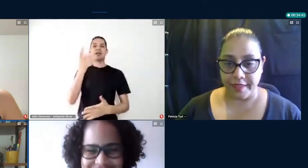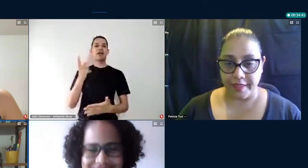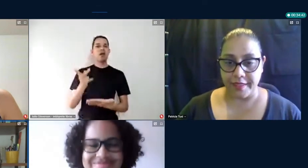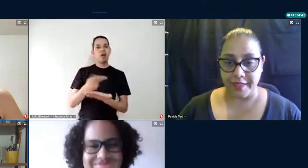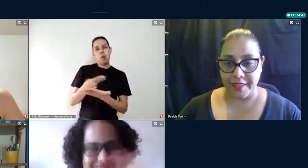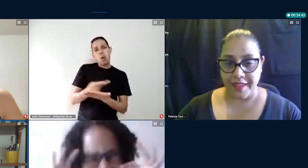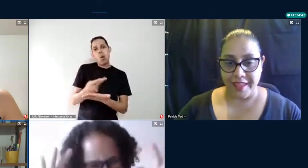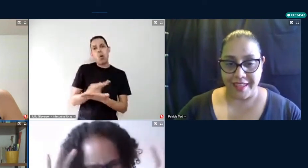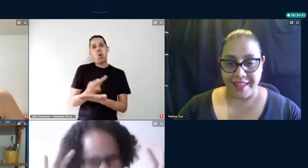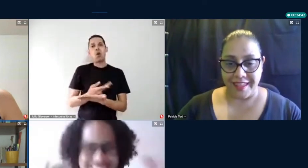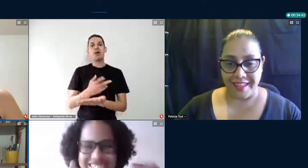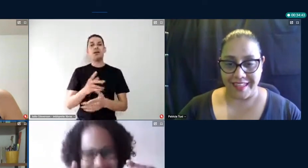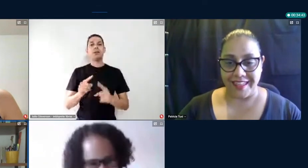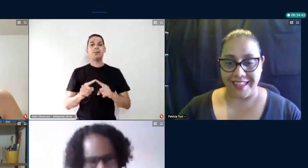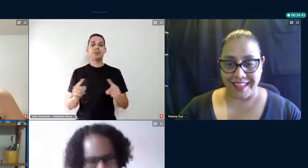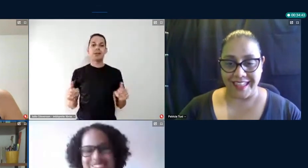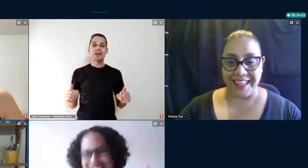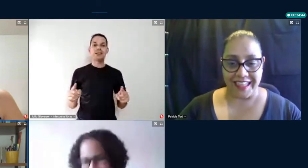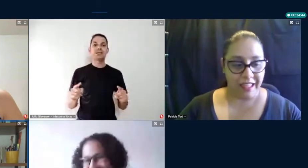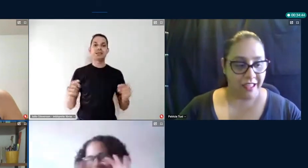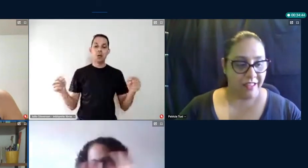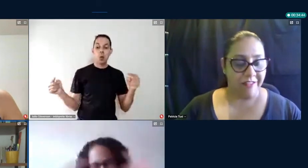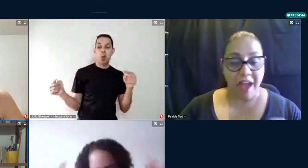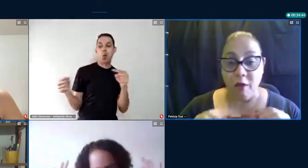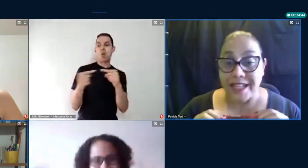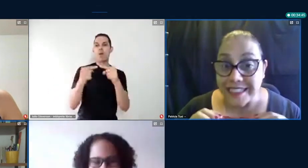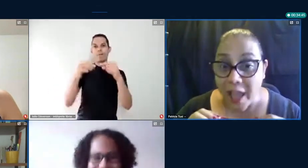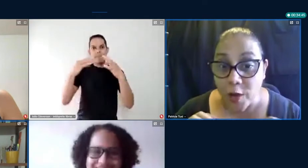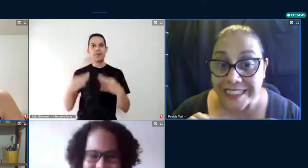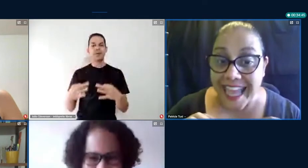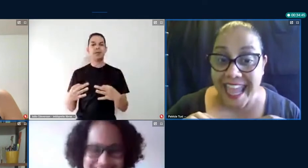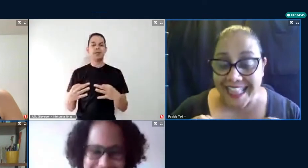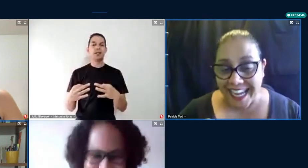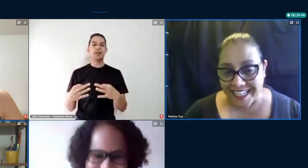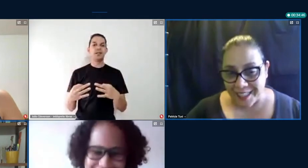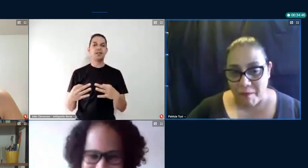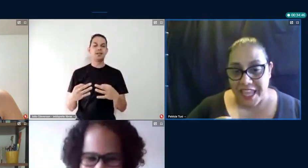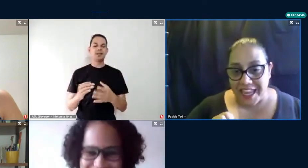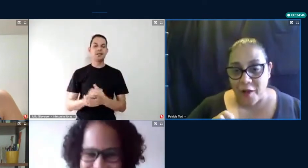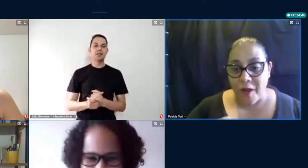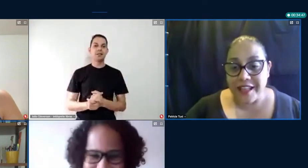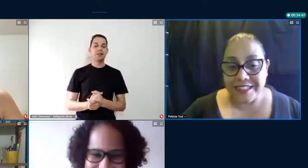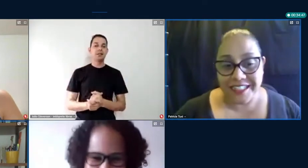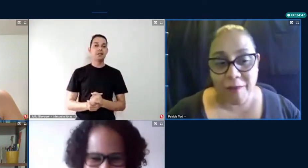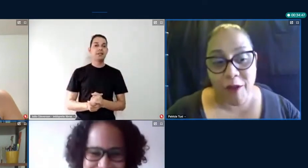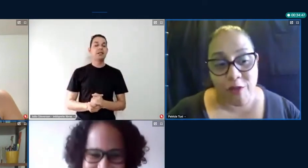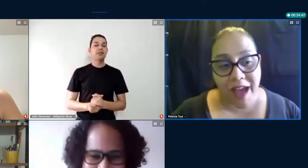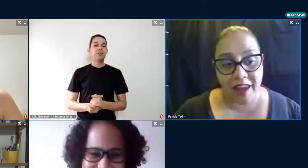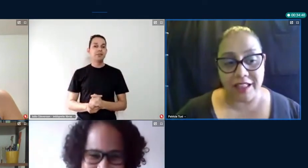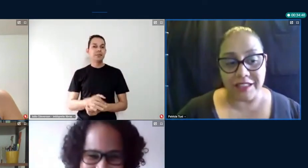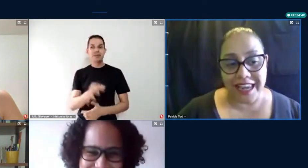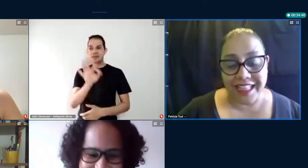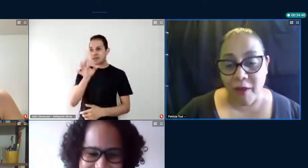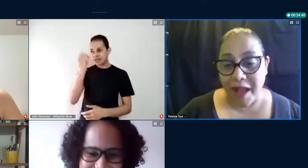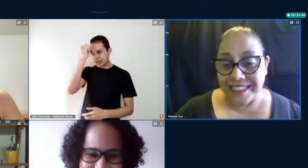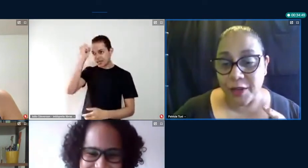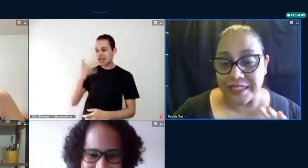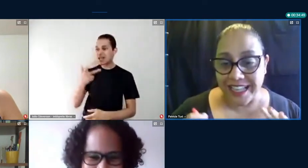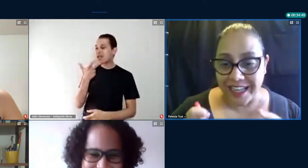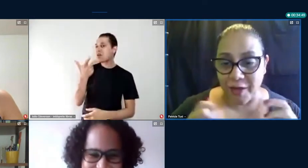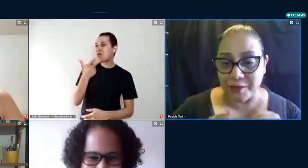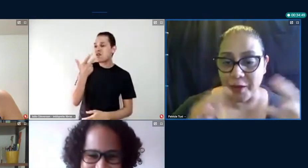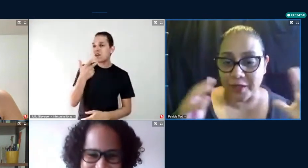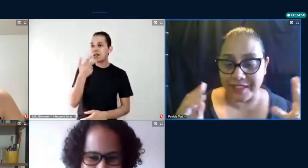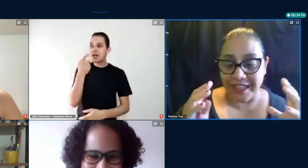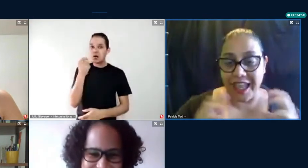não tão coerente, né? Porque é quase teocêntrica, Sabine, você sabe o eu falo, então assim, ela está quase